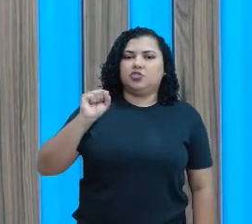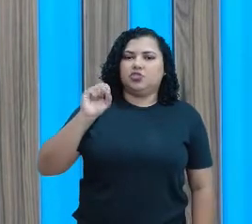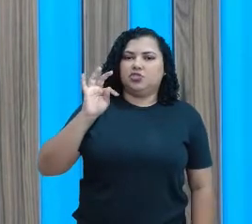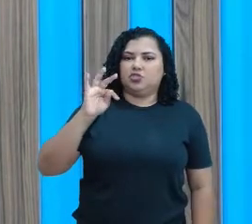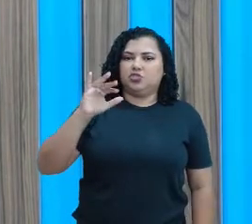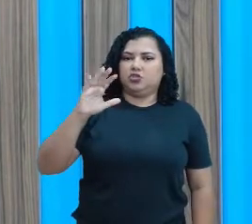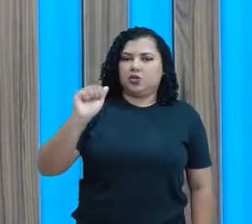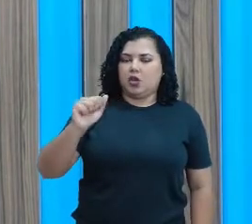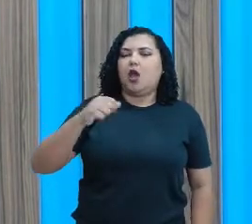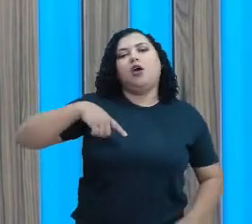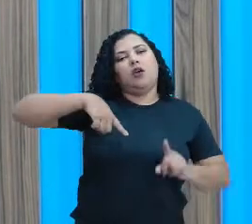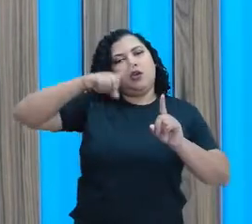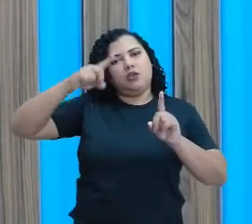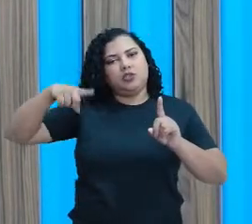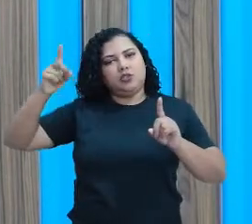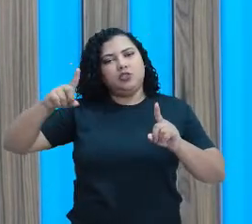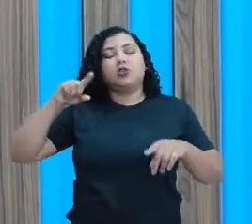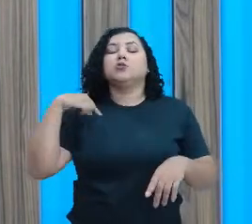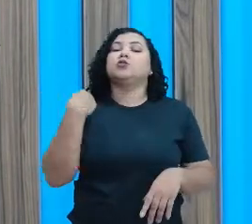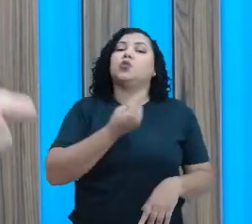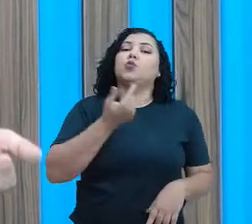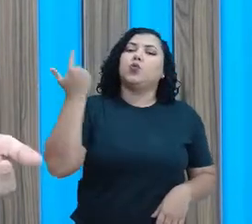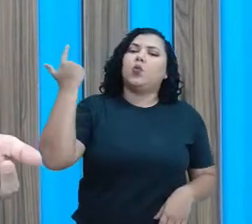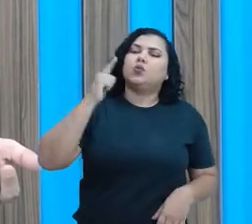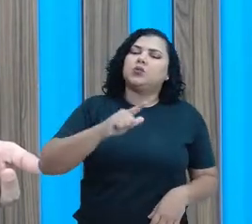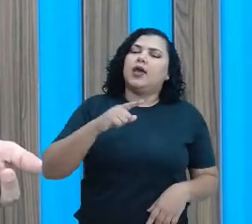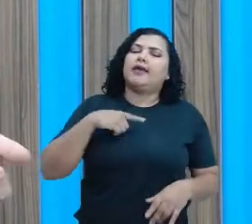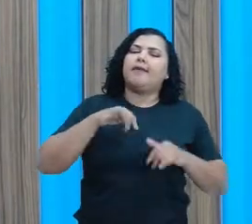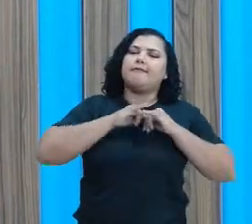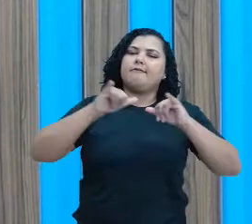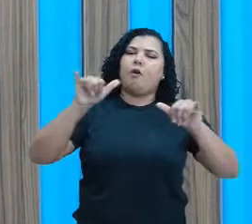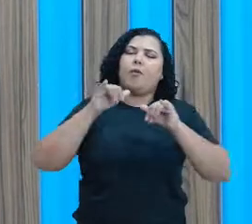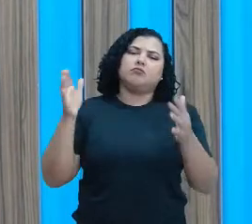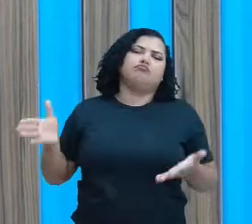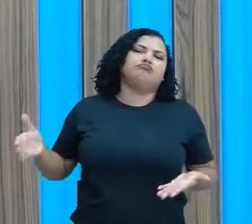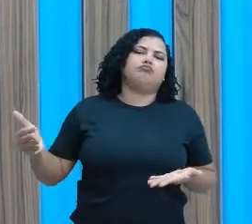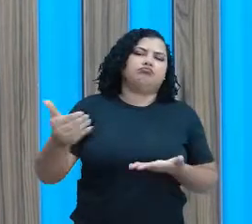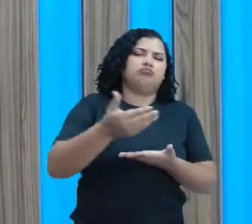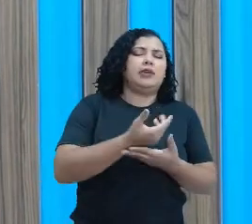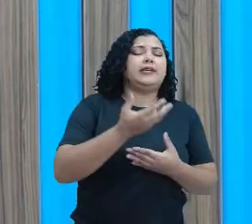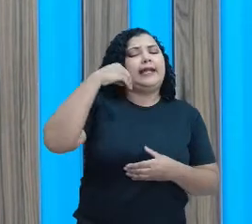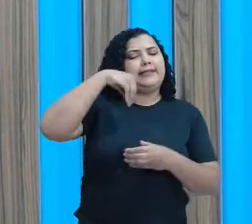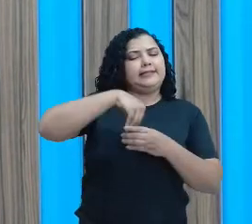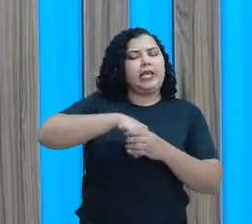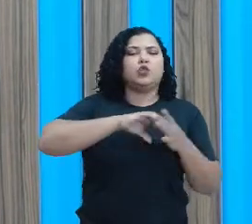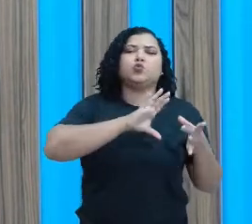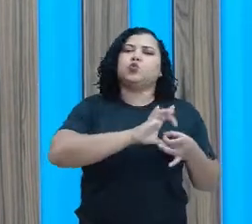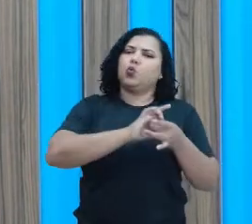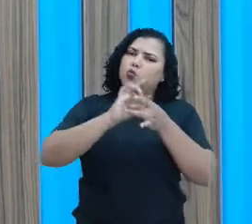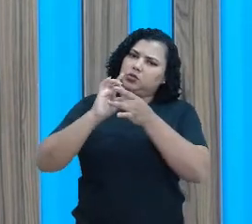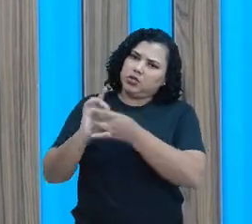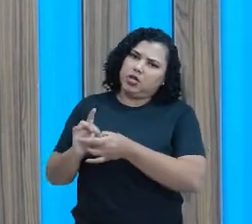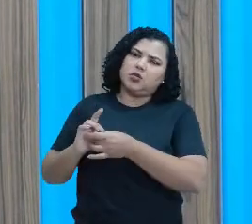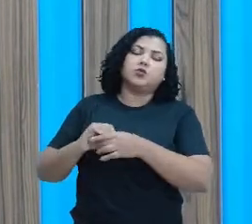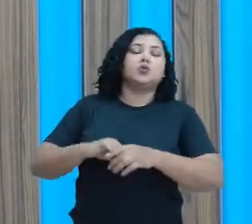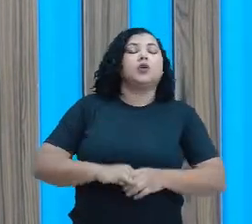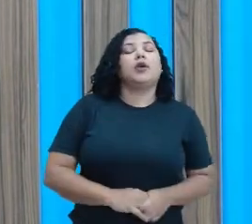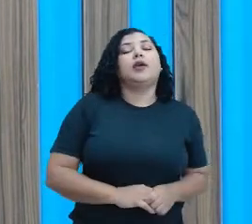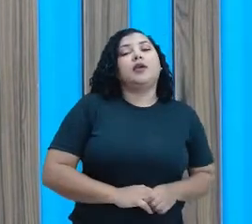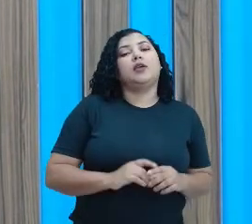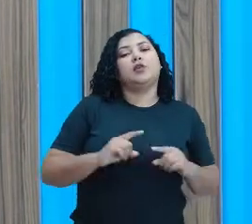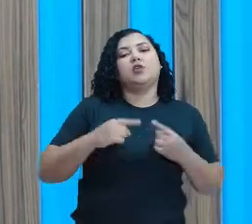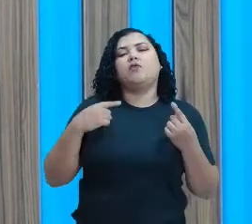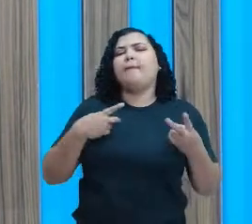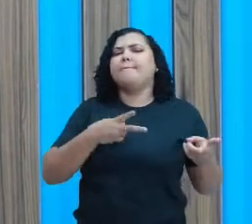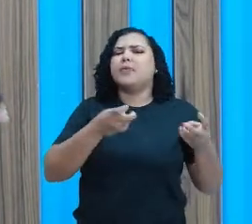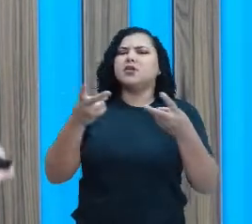dispersão, a gente consegue resgatar algumas informações que estão lá dentro do contexto, dentro da situação, e a gente vai